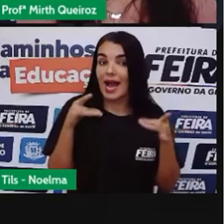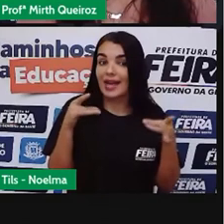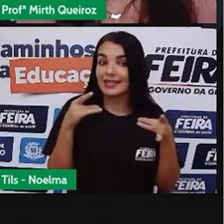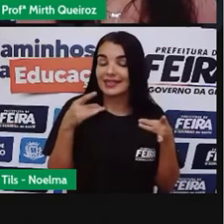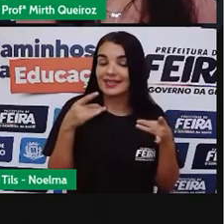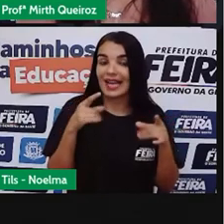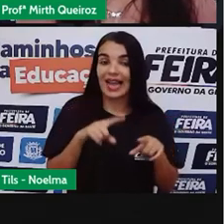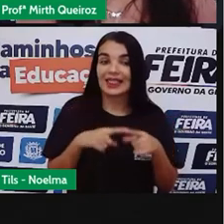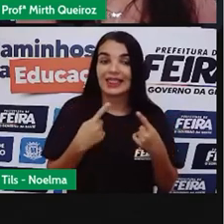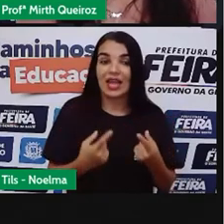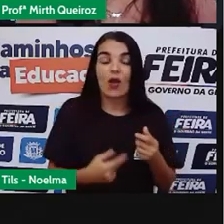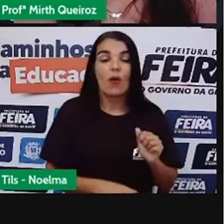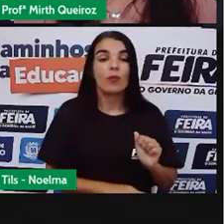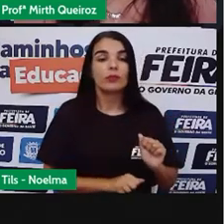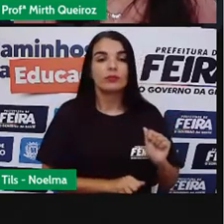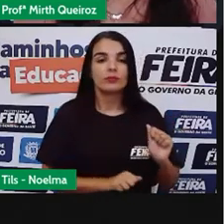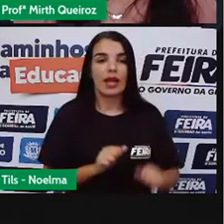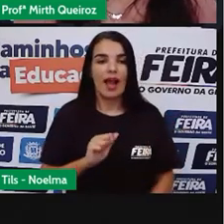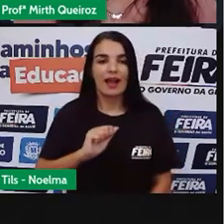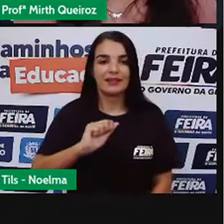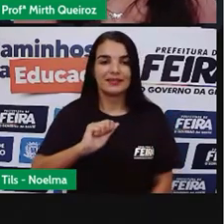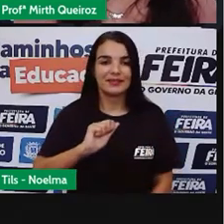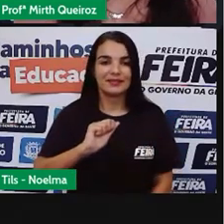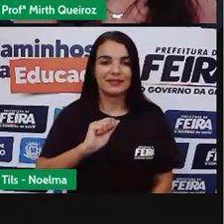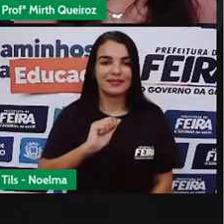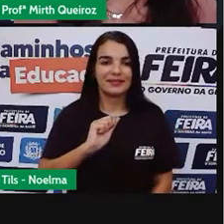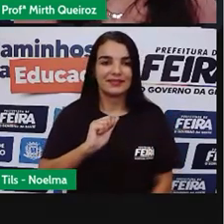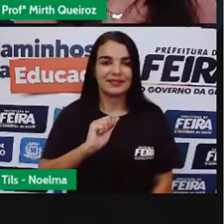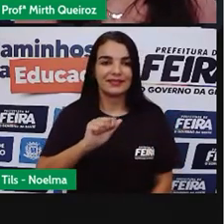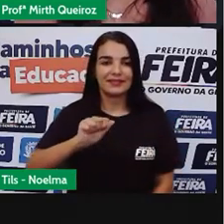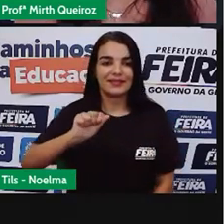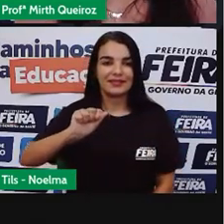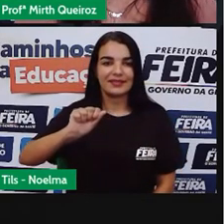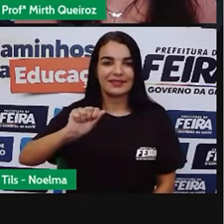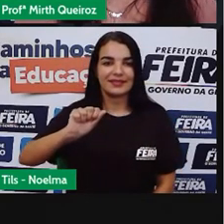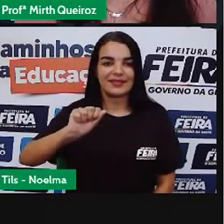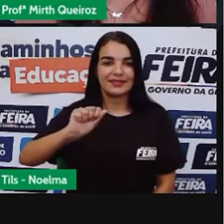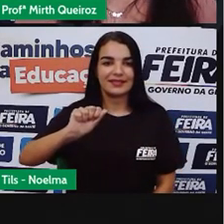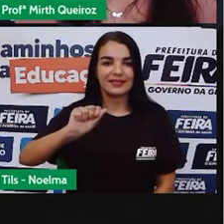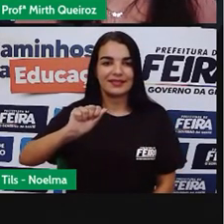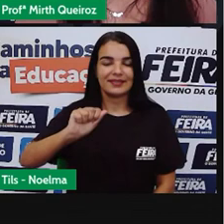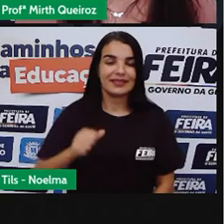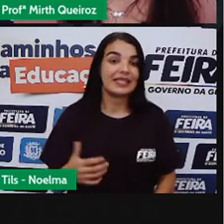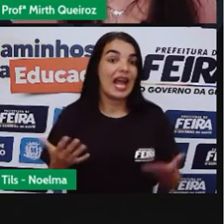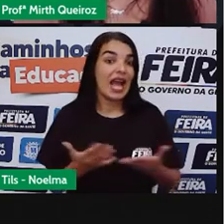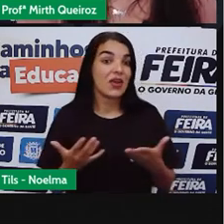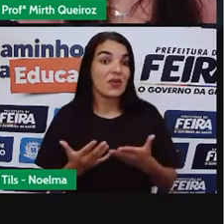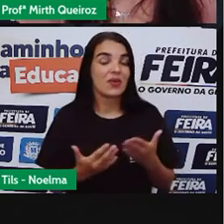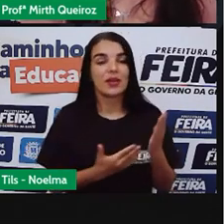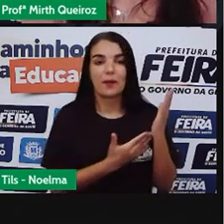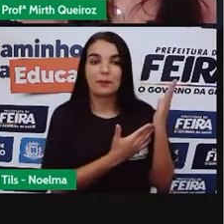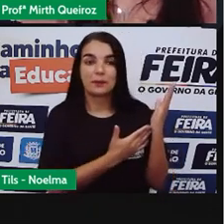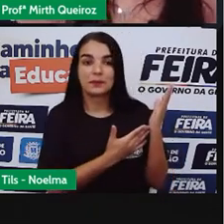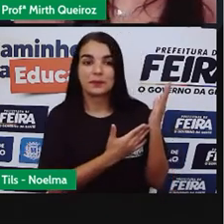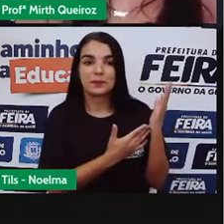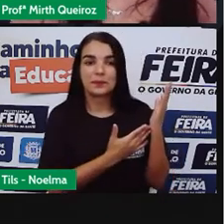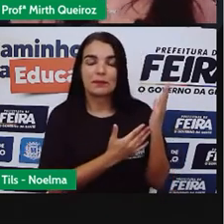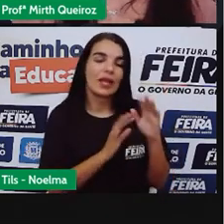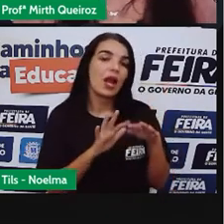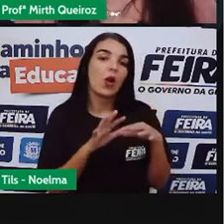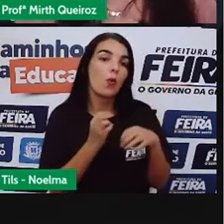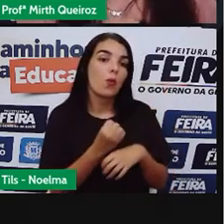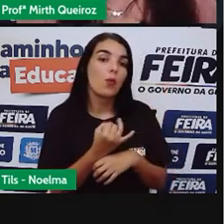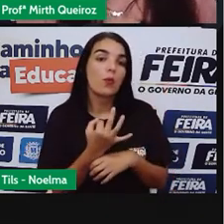o seu livro. Que é a alternativa A, 238. O 9.